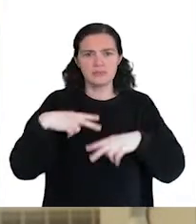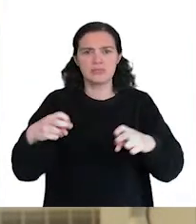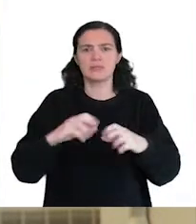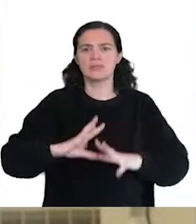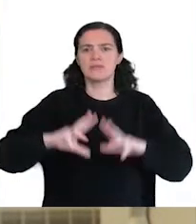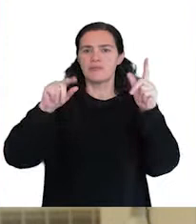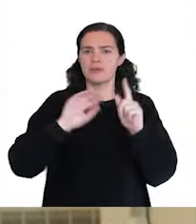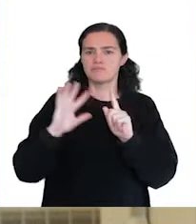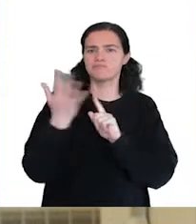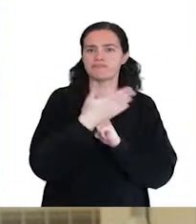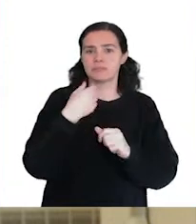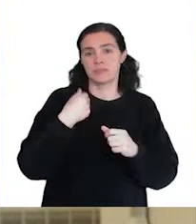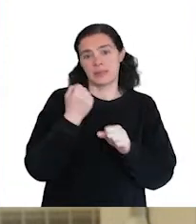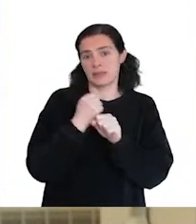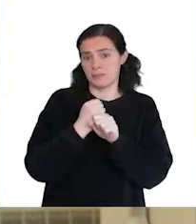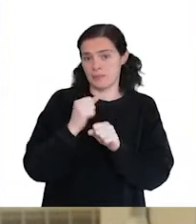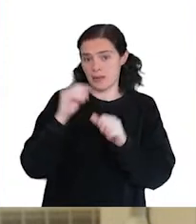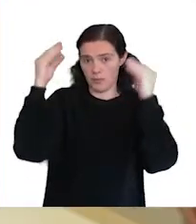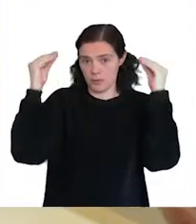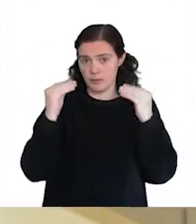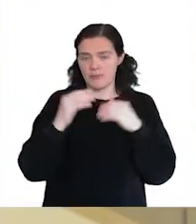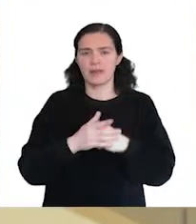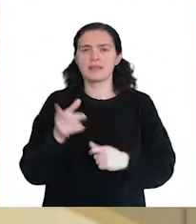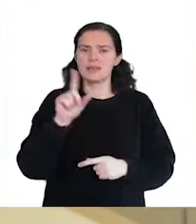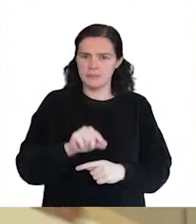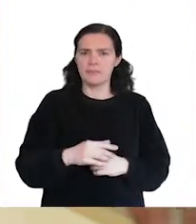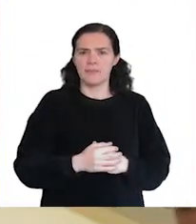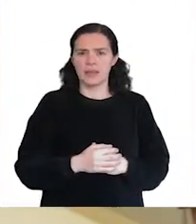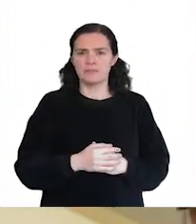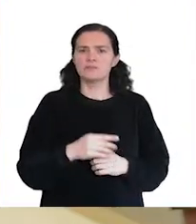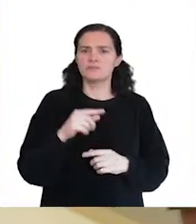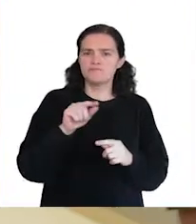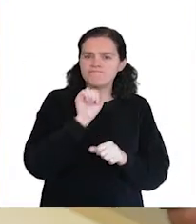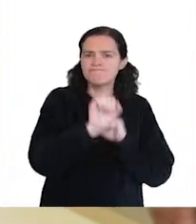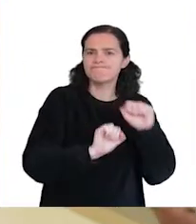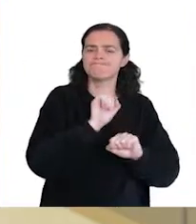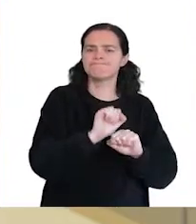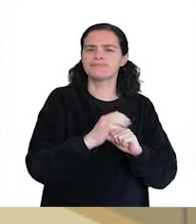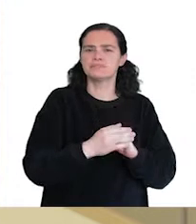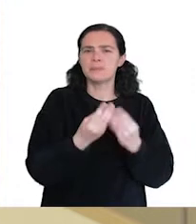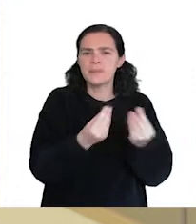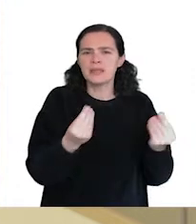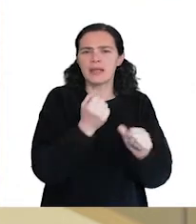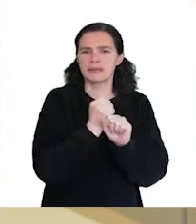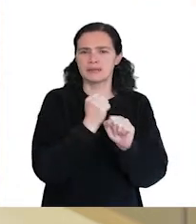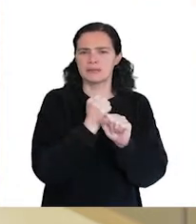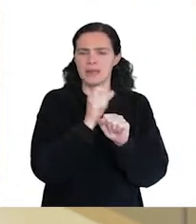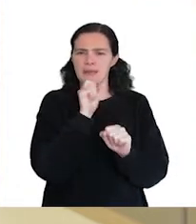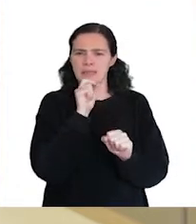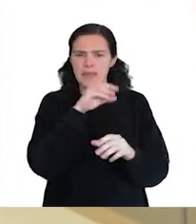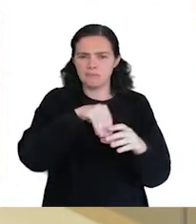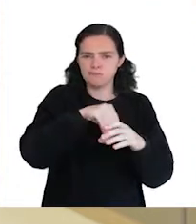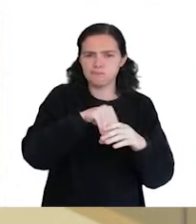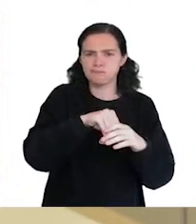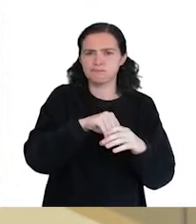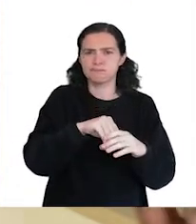uma investigação a desenvolver em torno da obra de Manuel de Oliveira, e é também, em si mesmo, um material de trabalho que